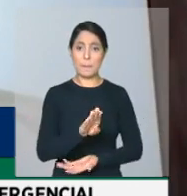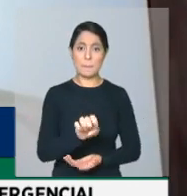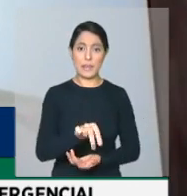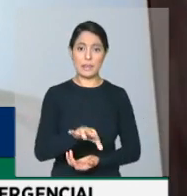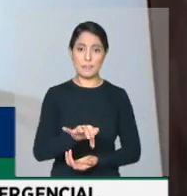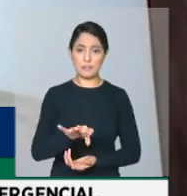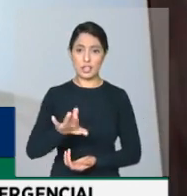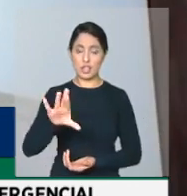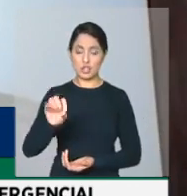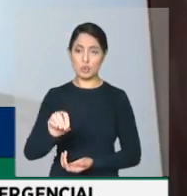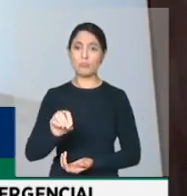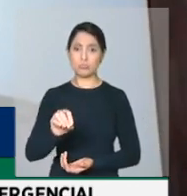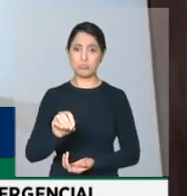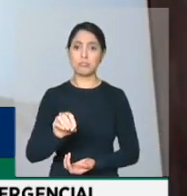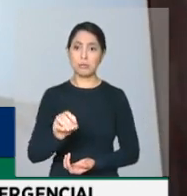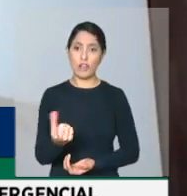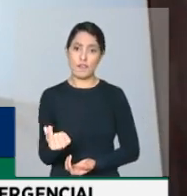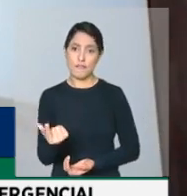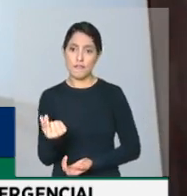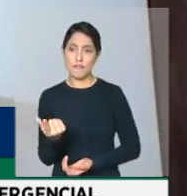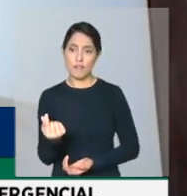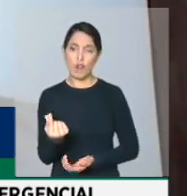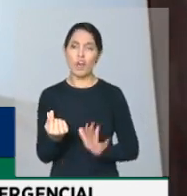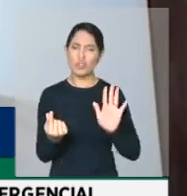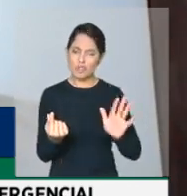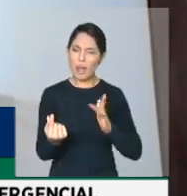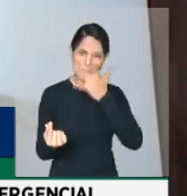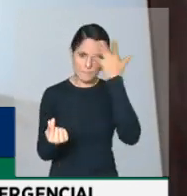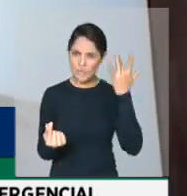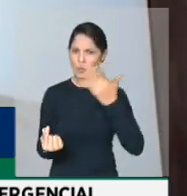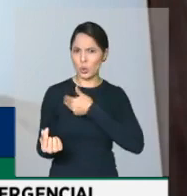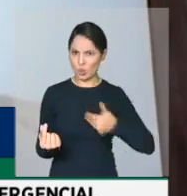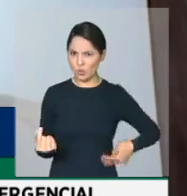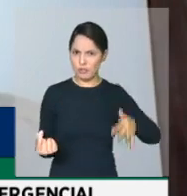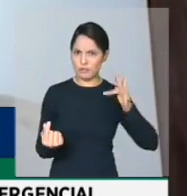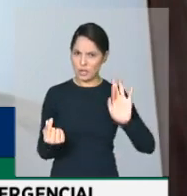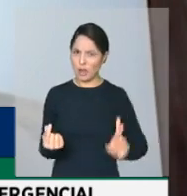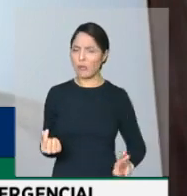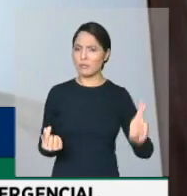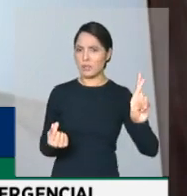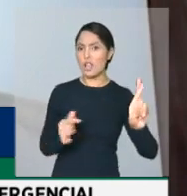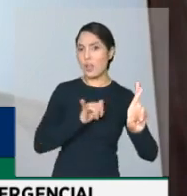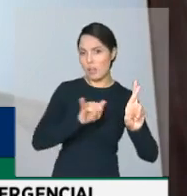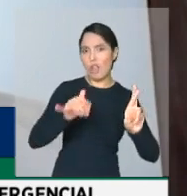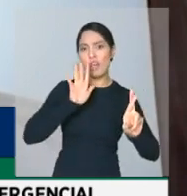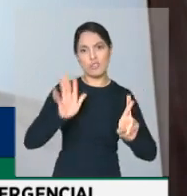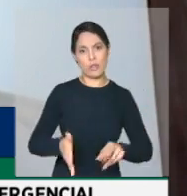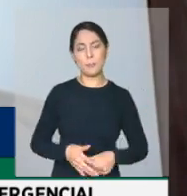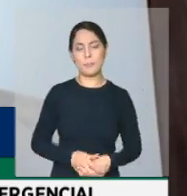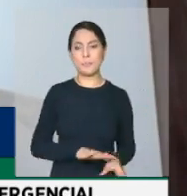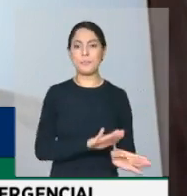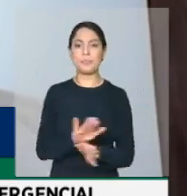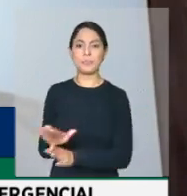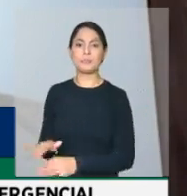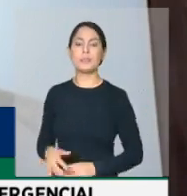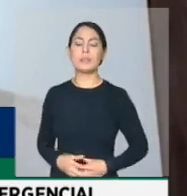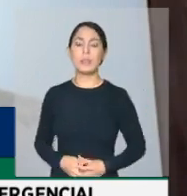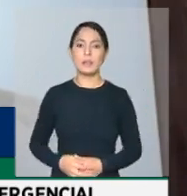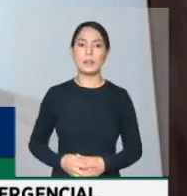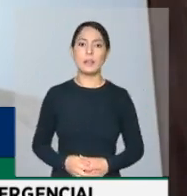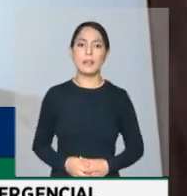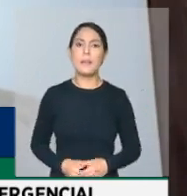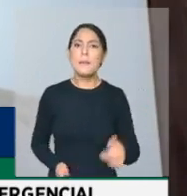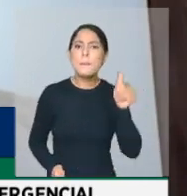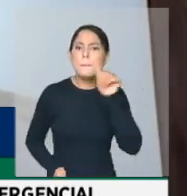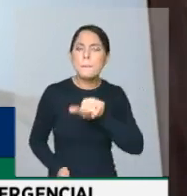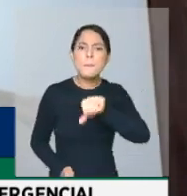seu valor, como tem anunciado representantes do governo. Por oportuno, considerando a dificuldade que essas mães têm enfrentado para